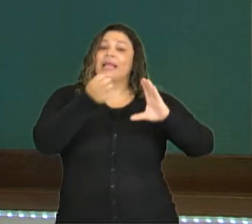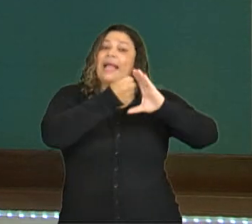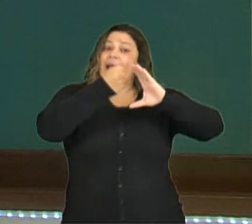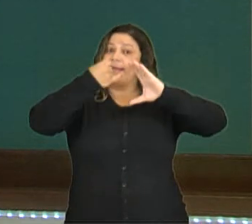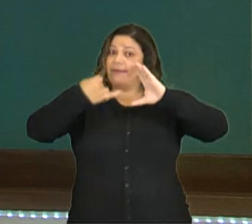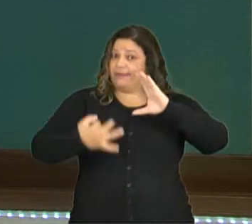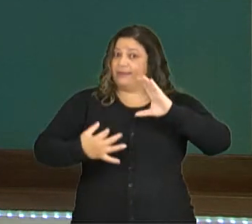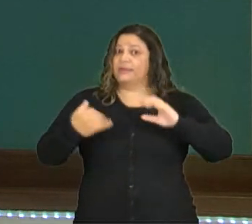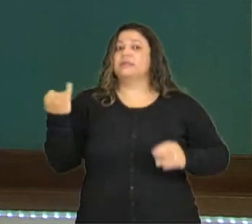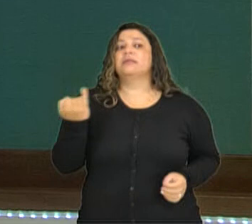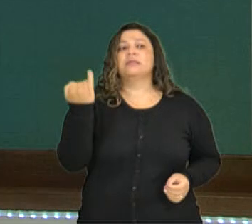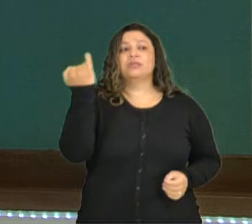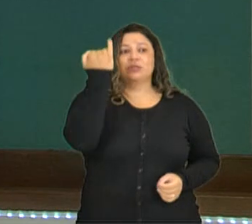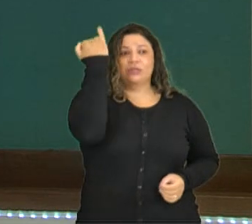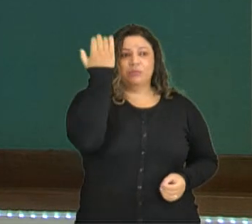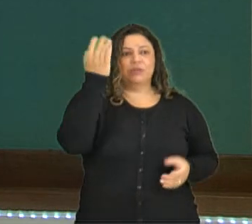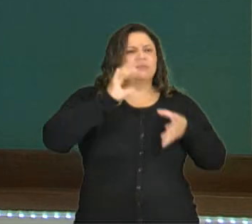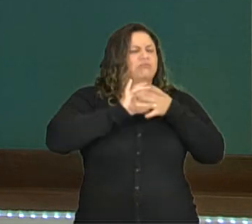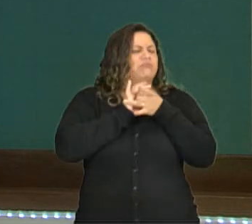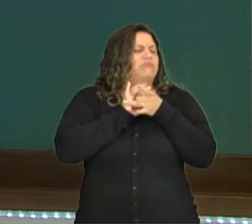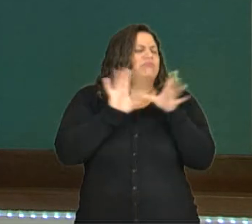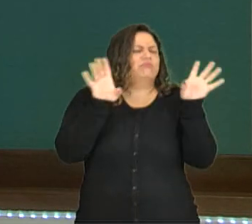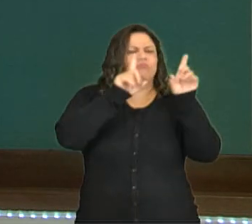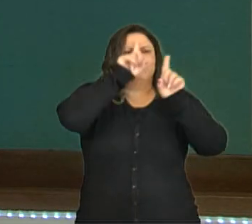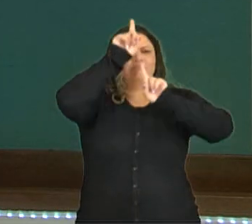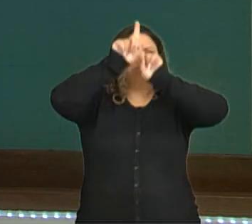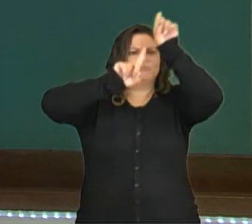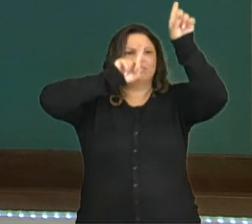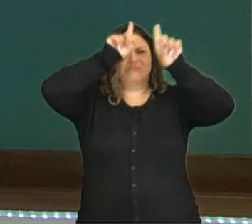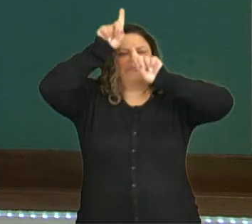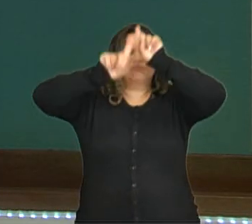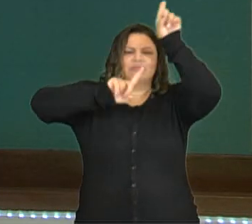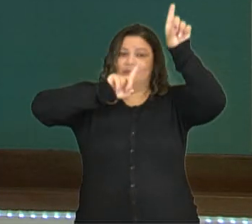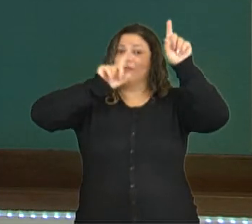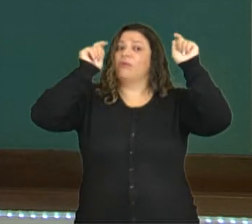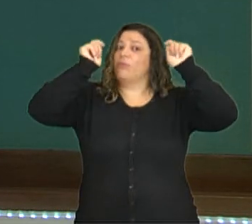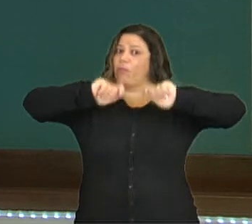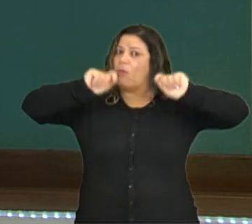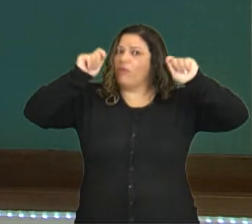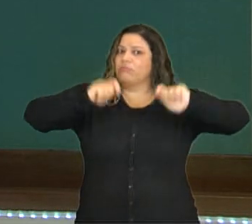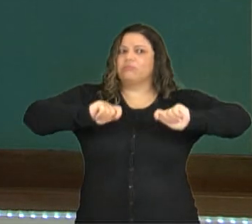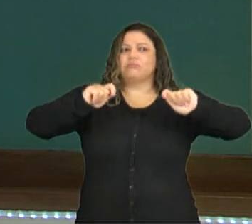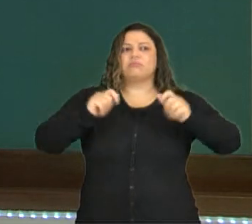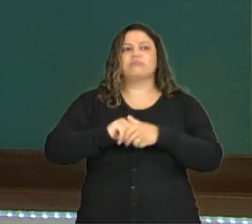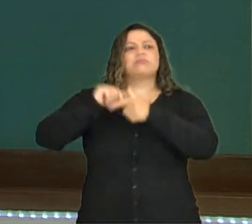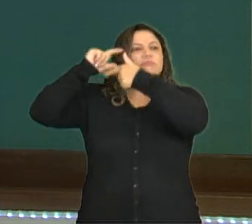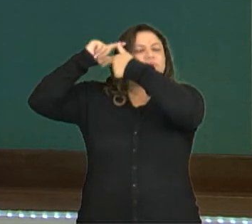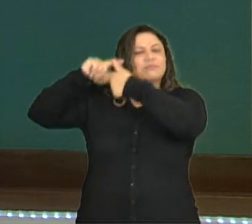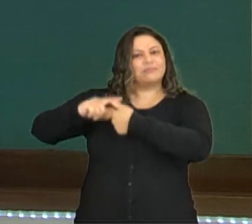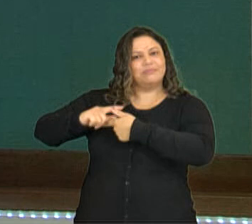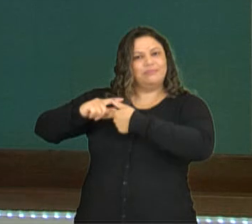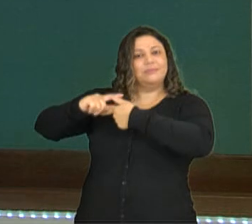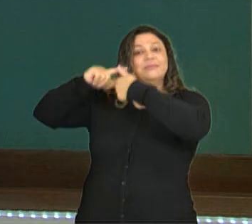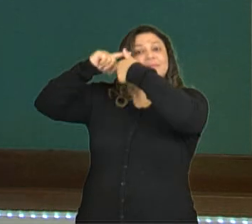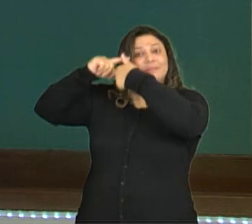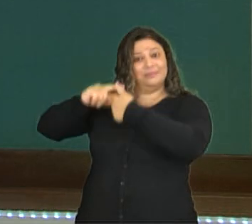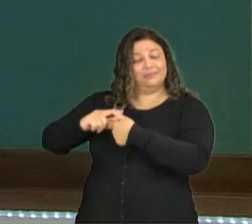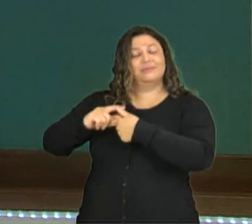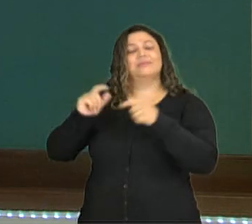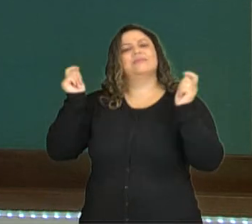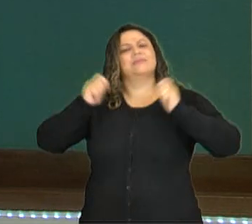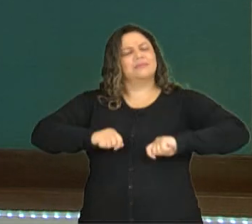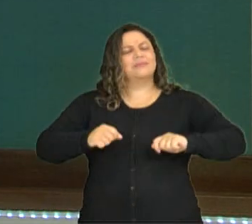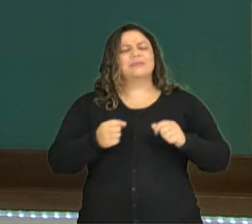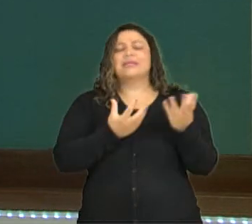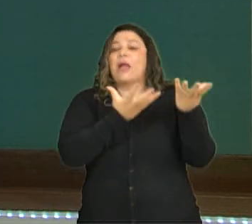Características importantes, liberdade de criação, então você pode criar, tradições, a capoeira fala